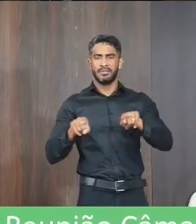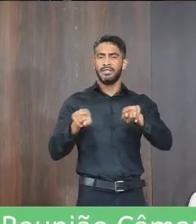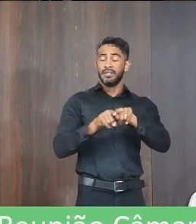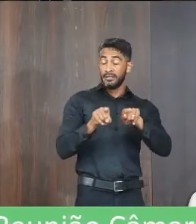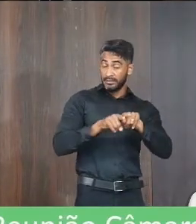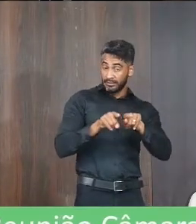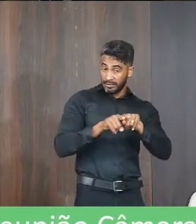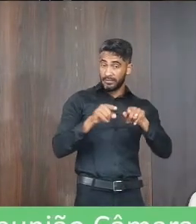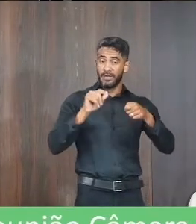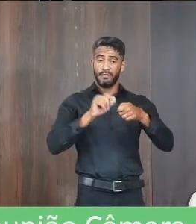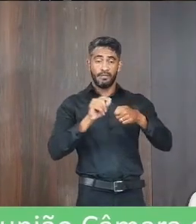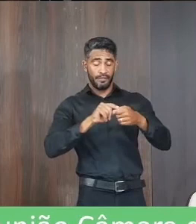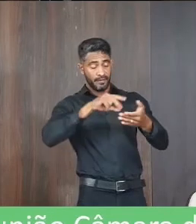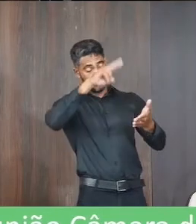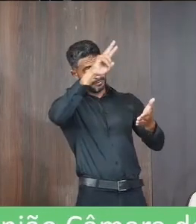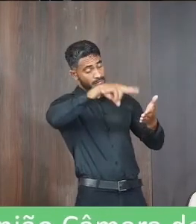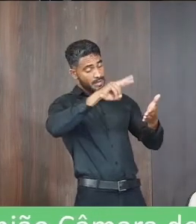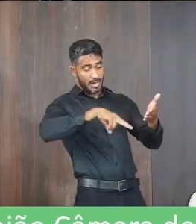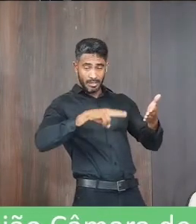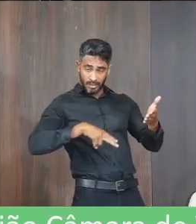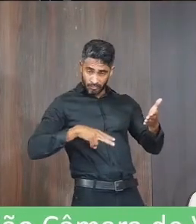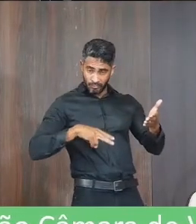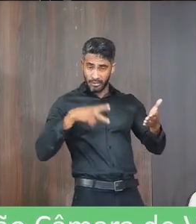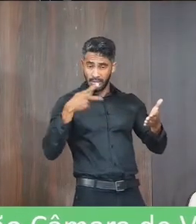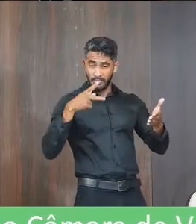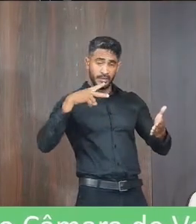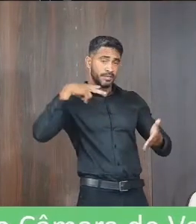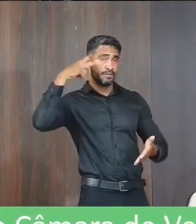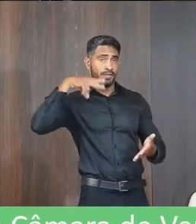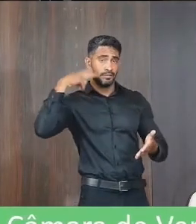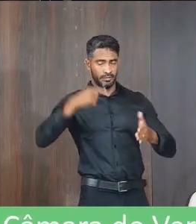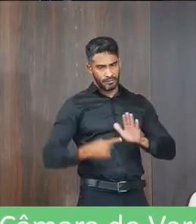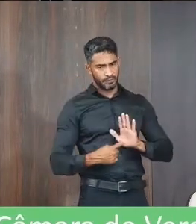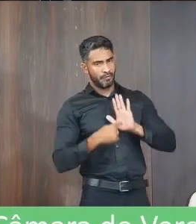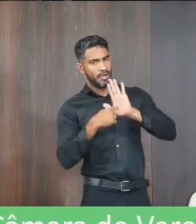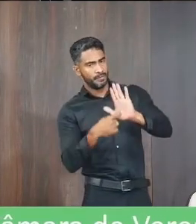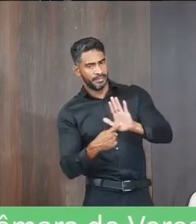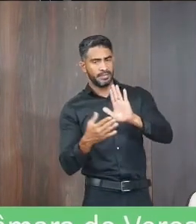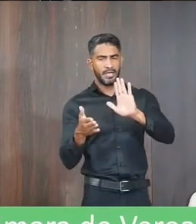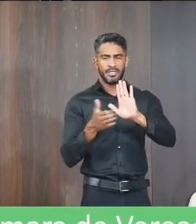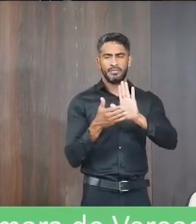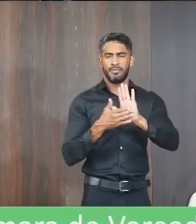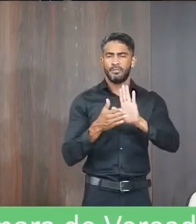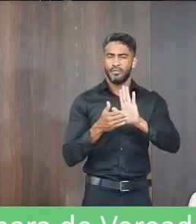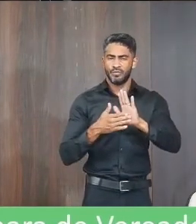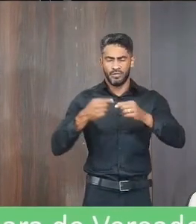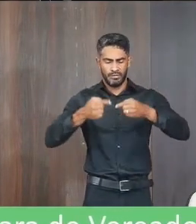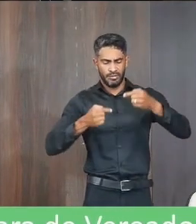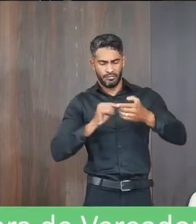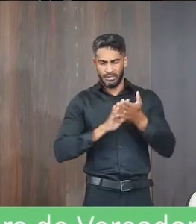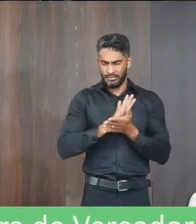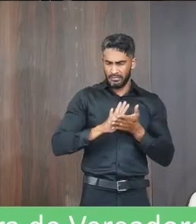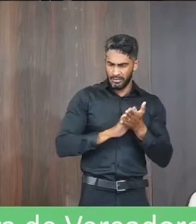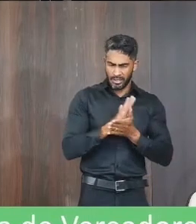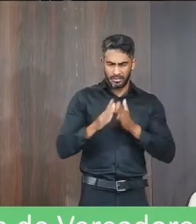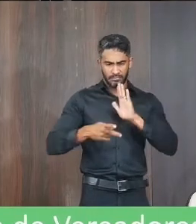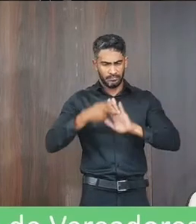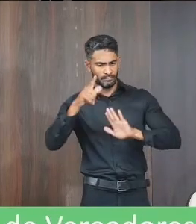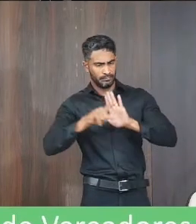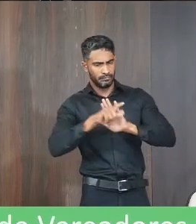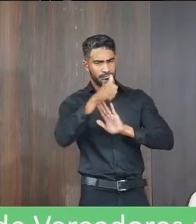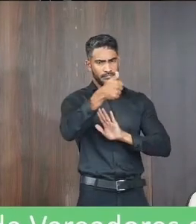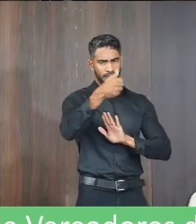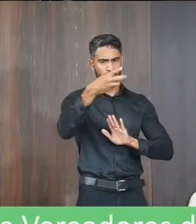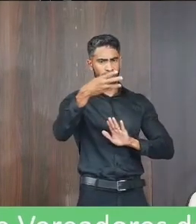cabíveis pelos vereadores. Foram apresentadas as seguintes proposições, sem discussão. Projeto de Lei